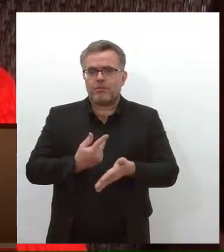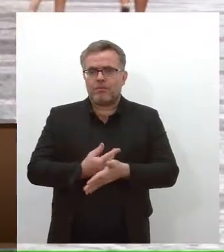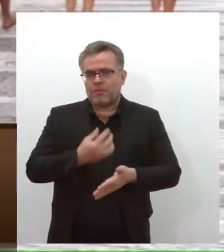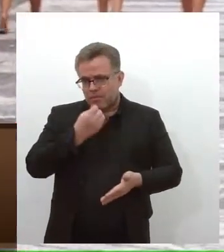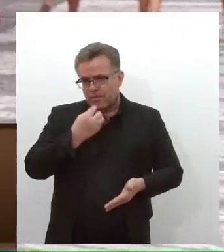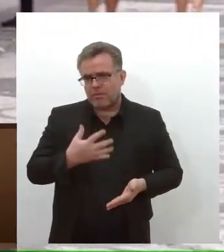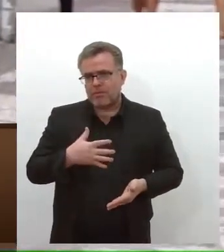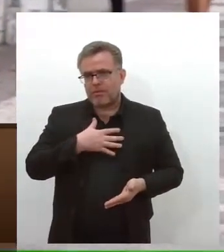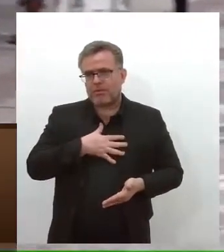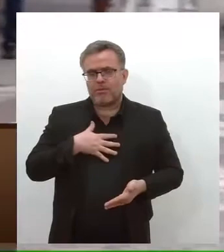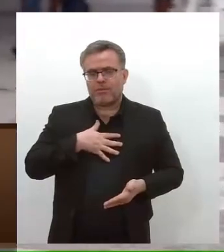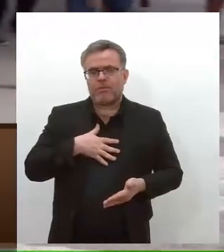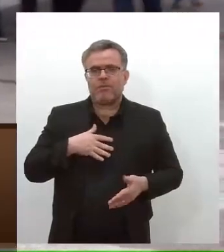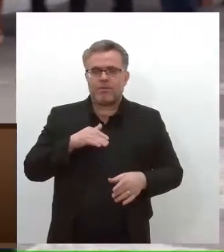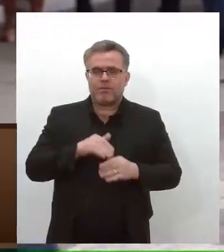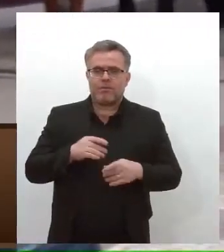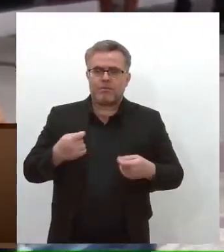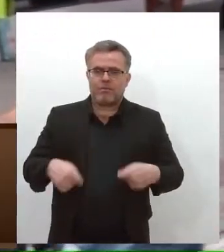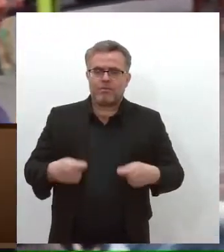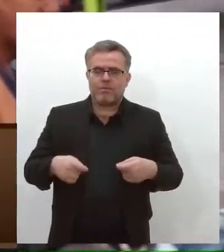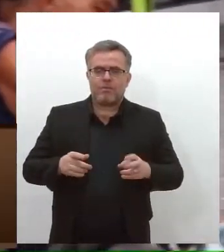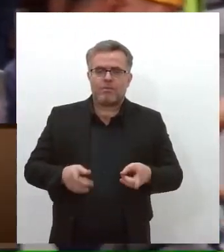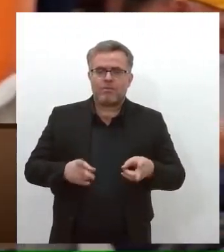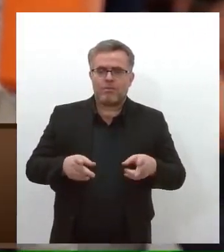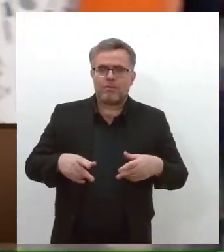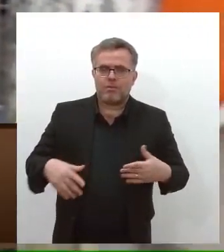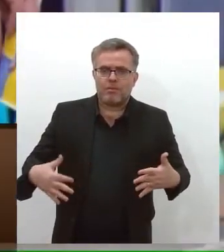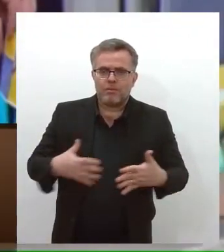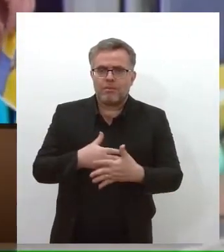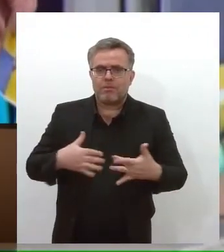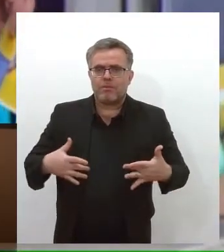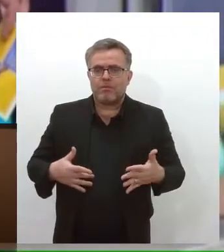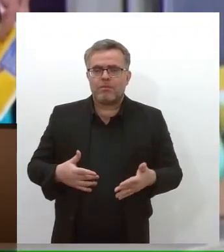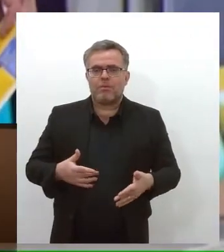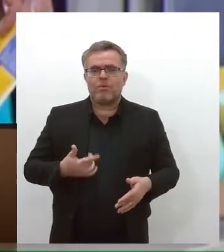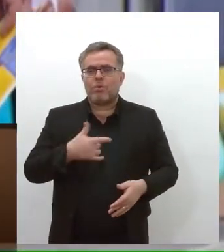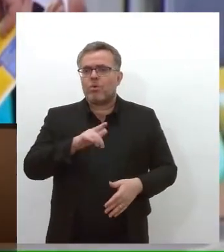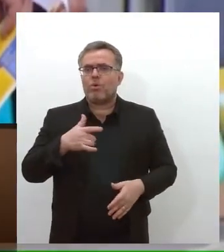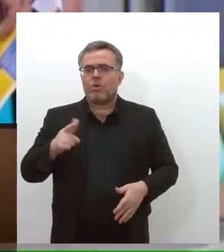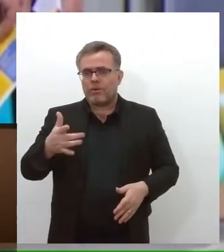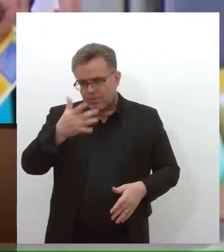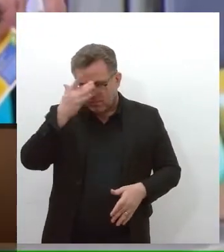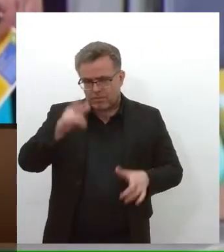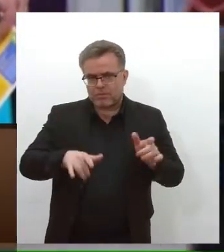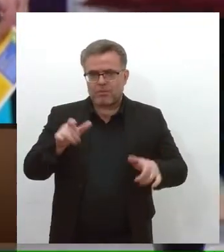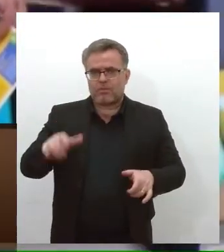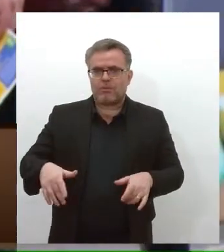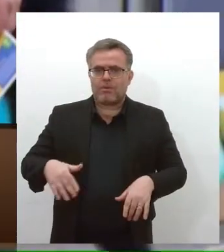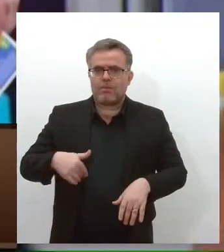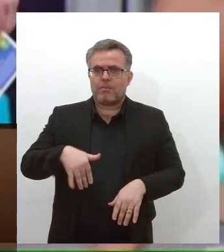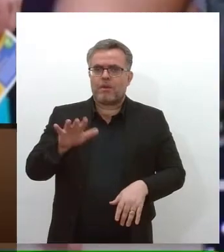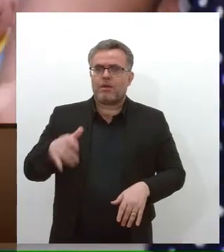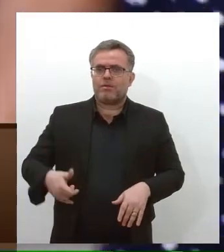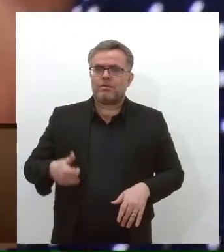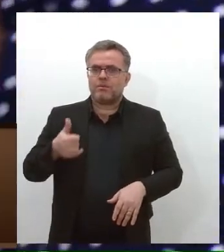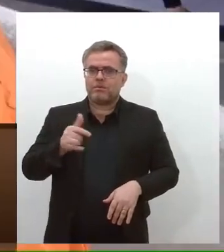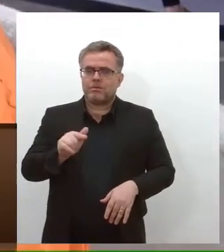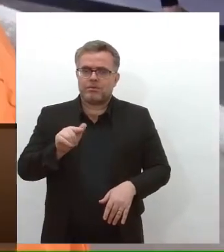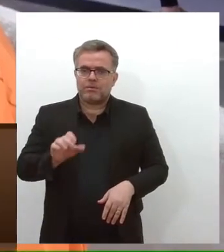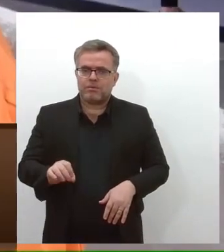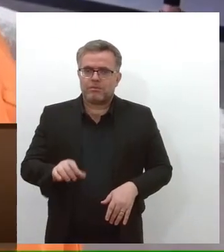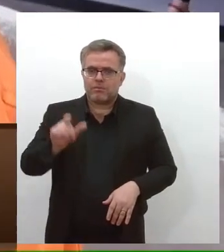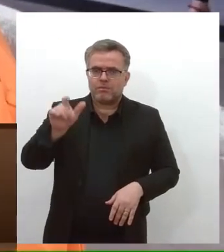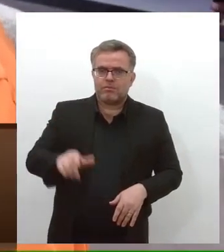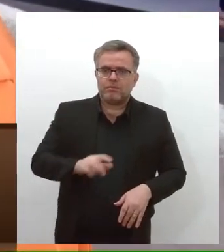votar. No centro da cidade, encontramos mais pessoas com idade acima dos 70 anos. Seu João afirma